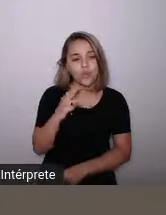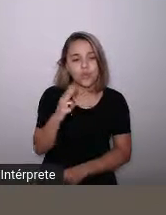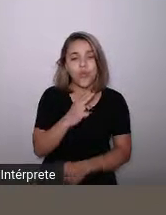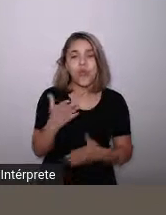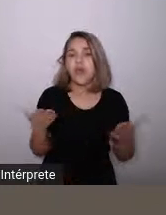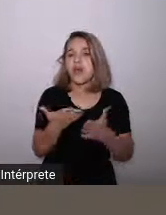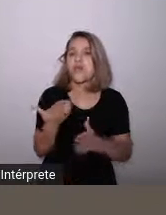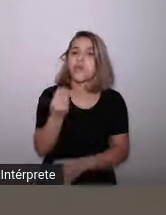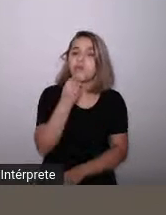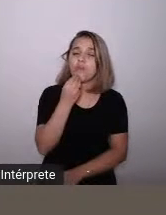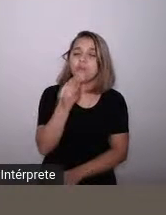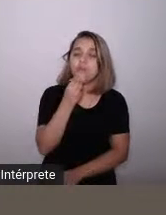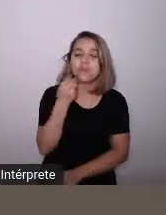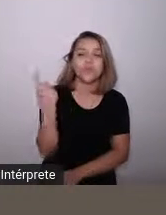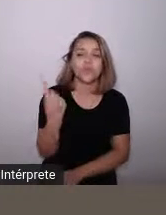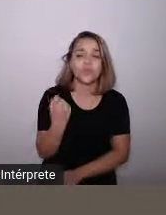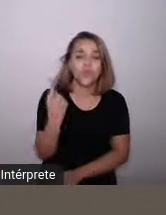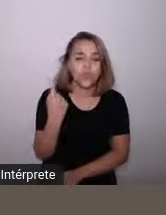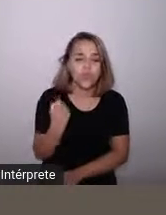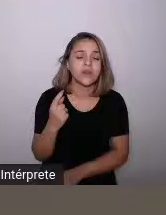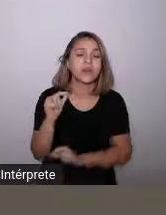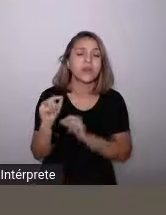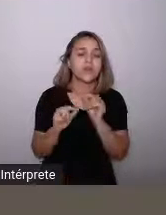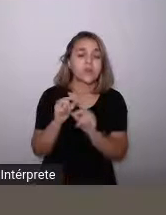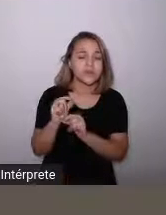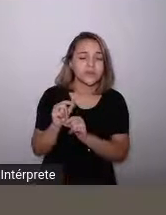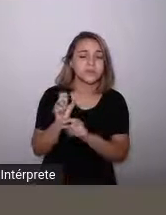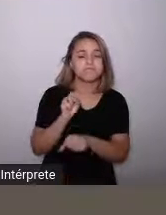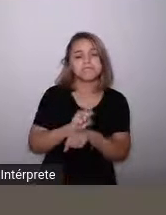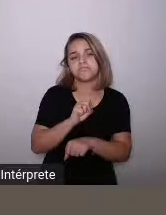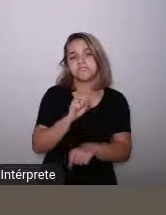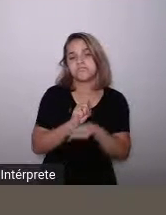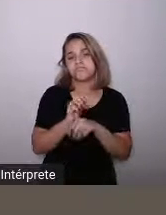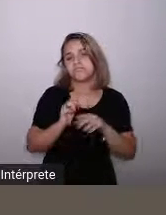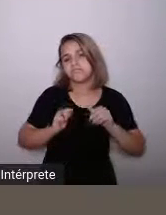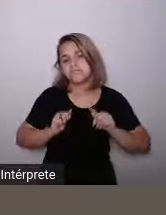oportunidade é esperar desaparecer quietamente.